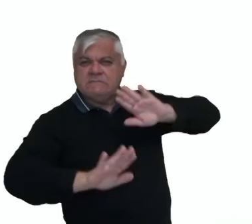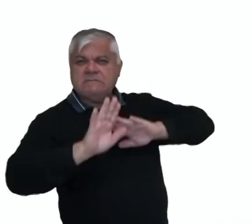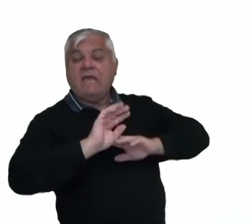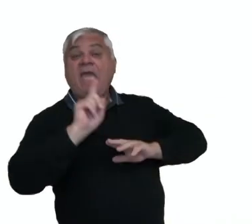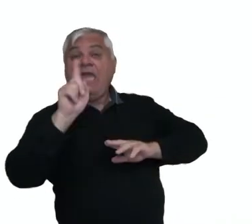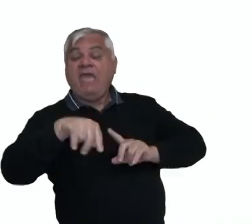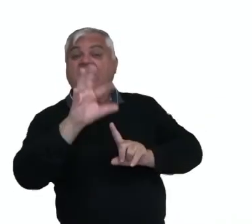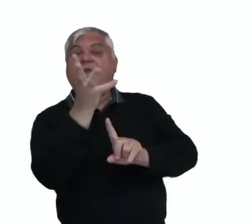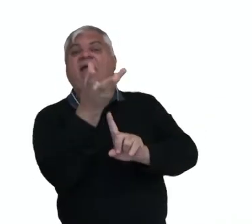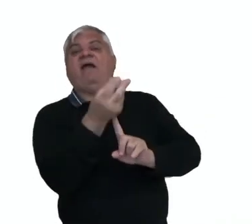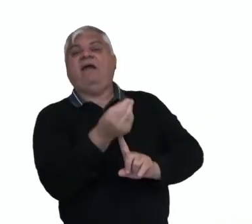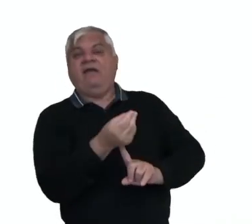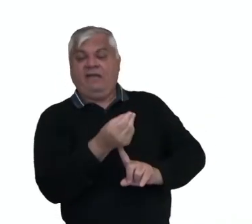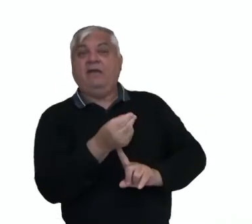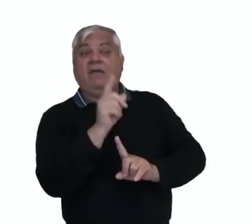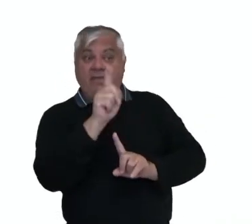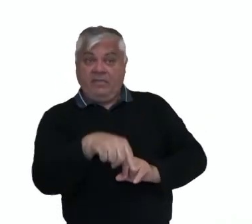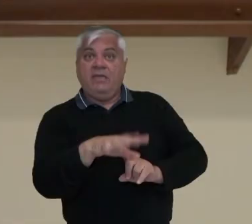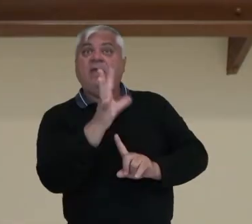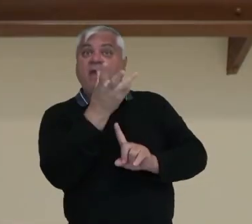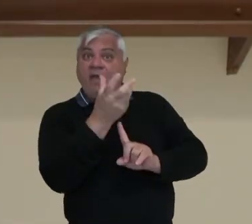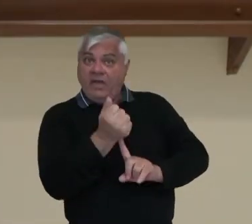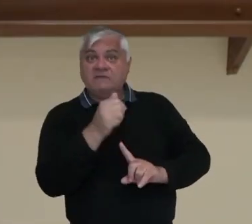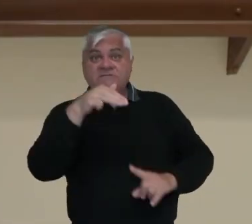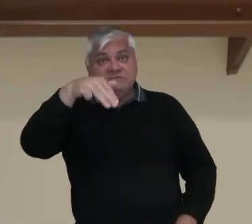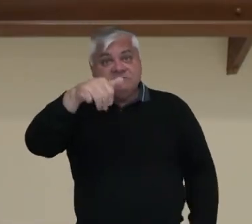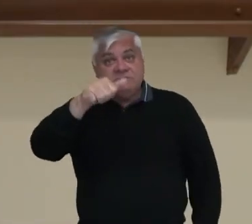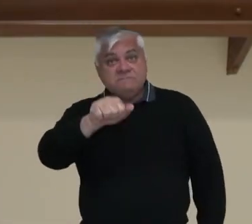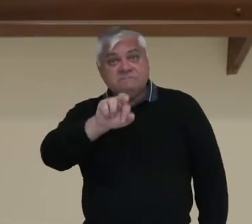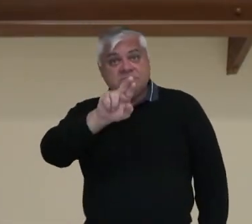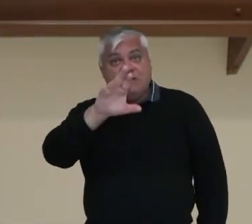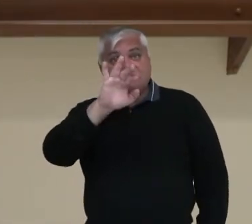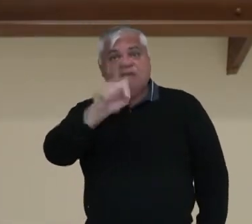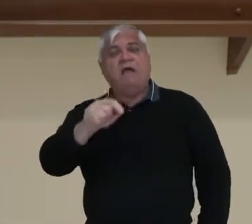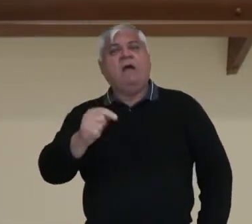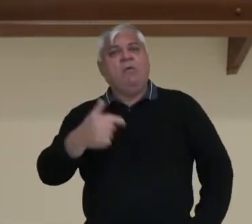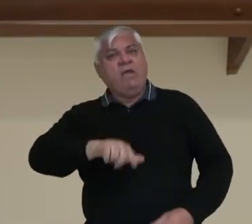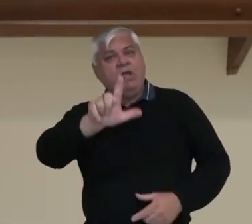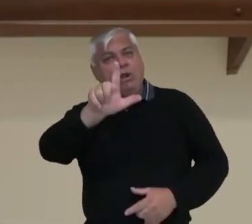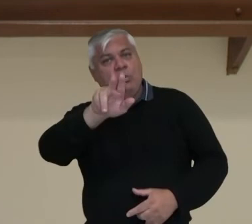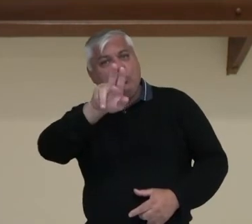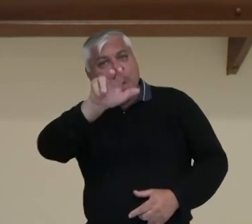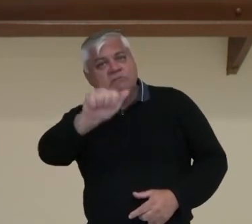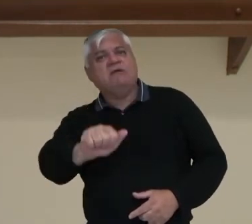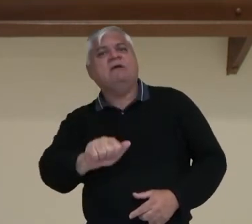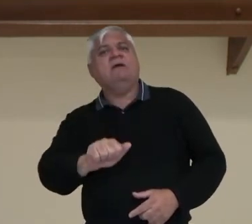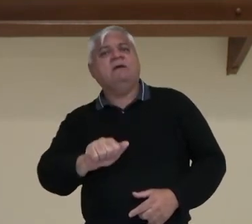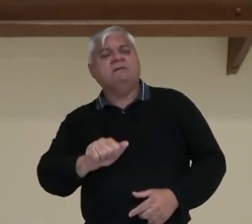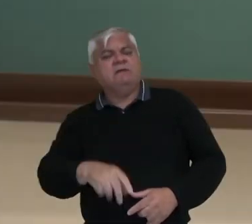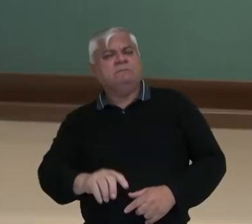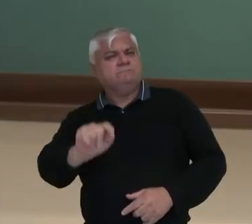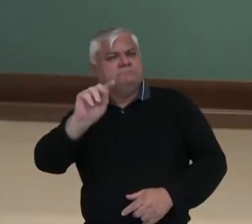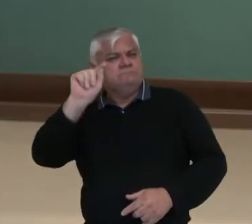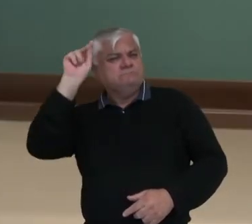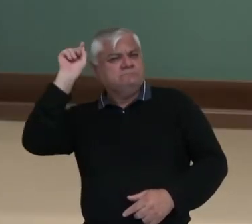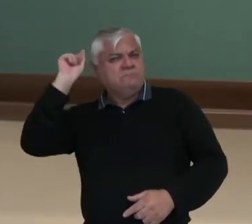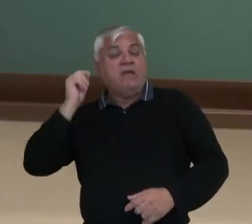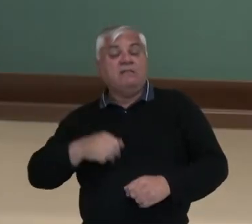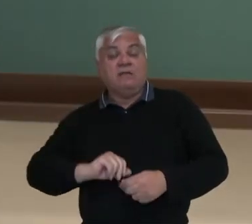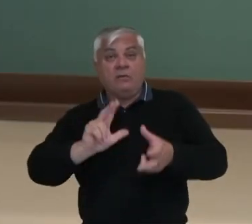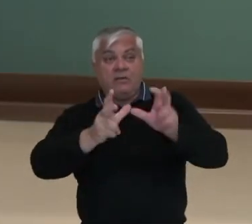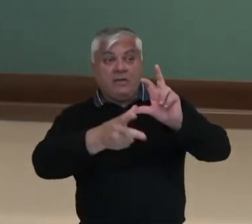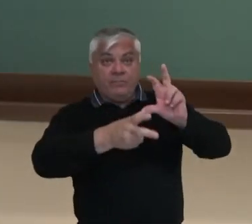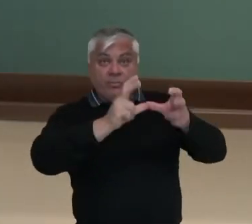arte marcial brasileira. Veja só, durante décadas e séculos atrás, a